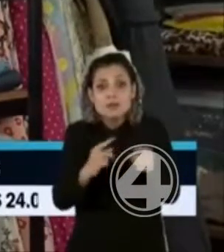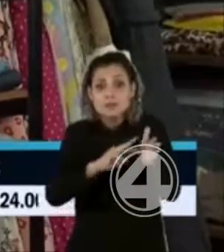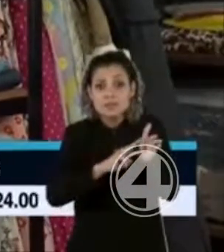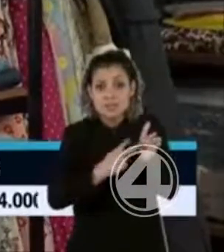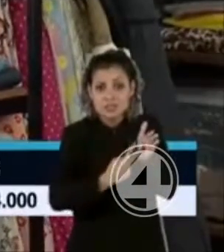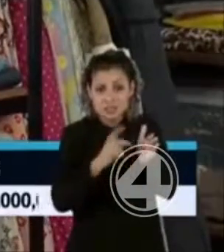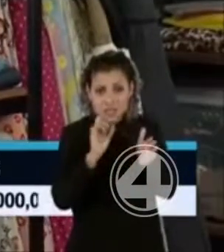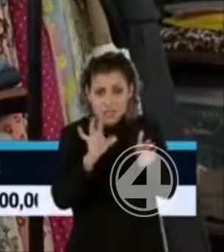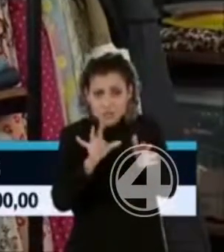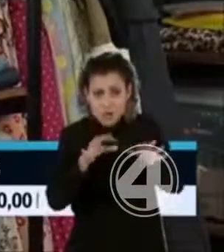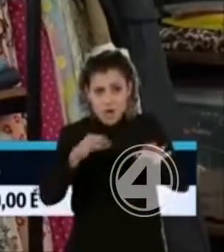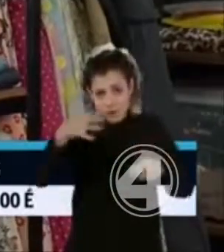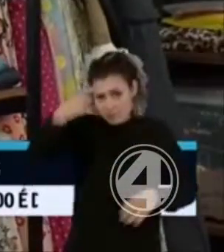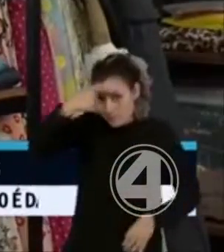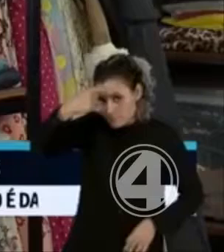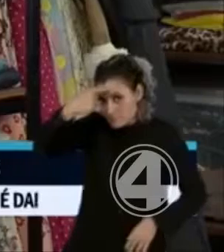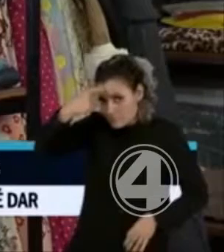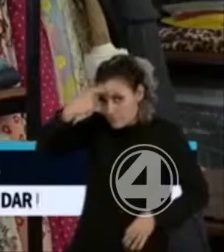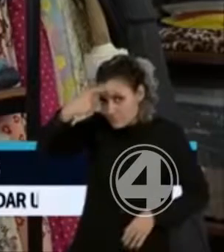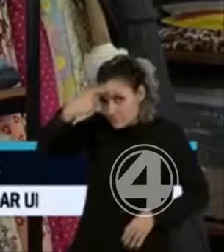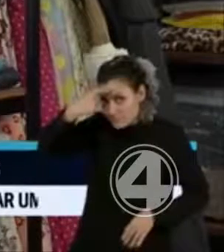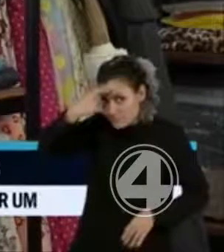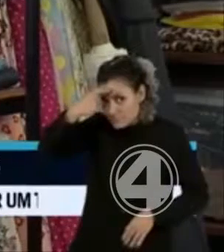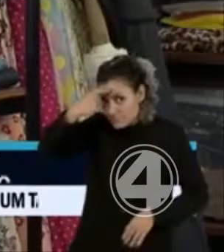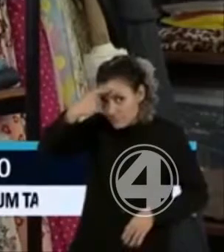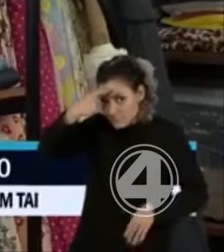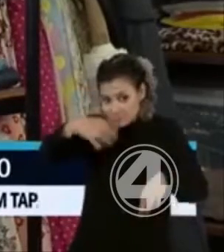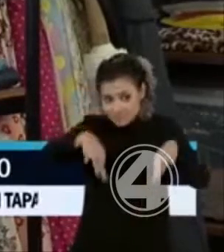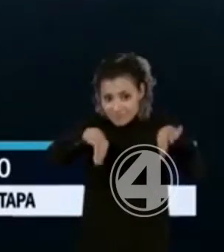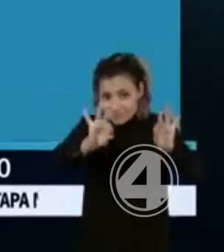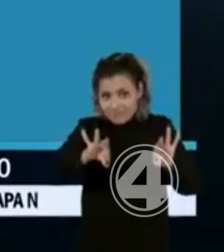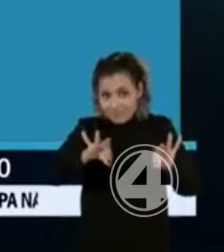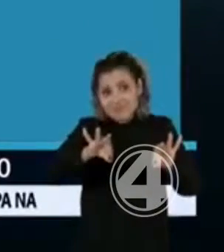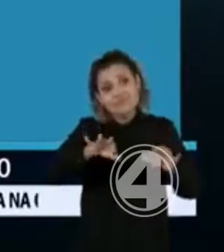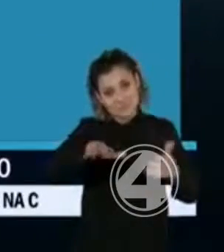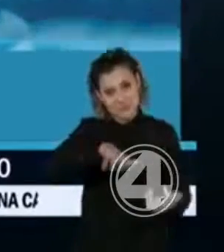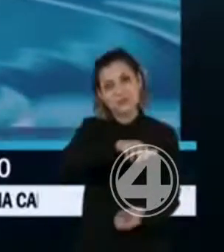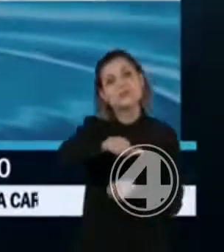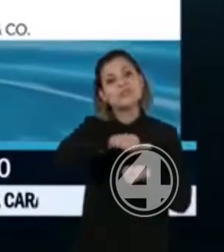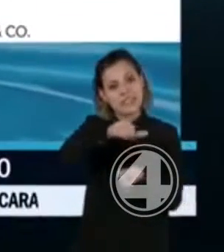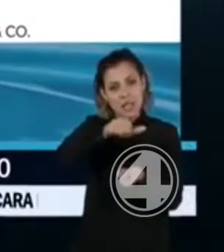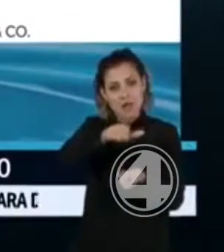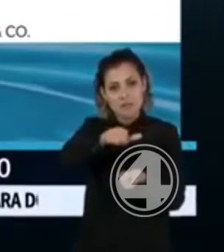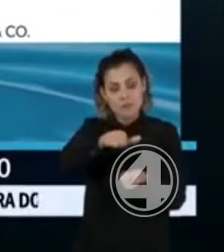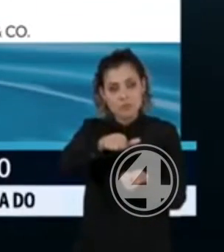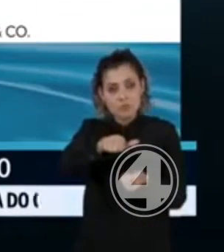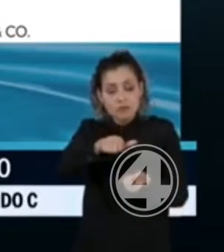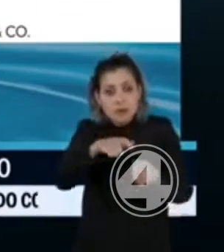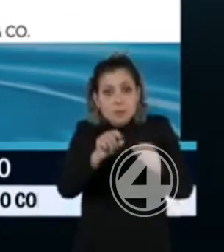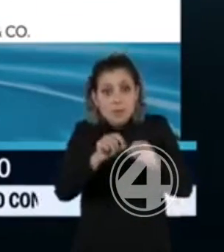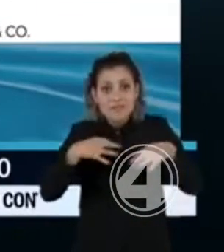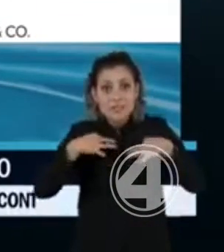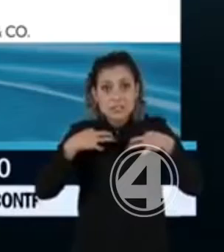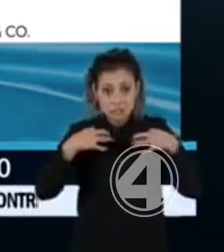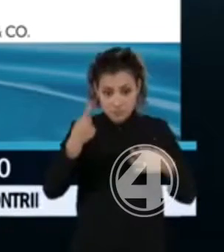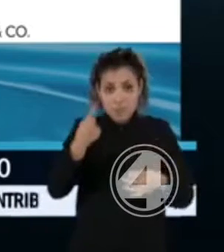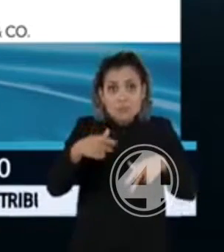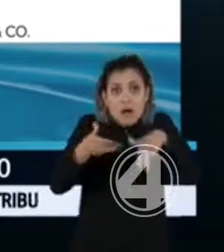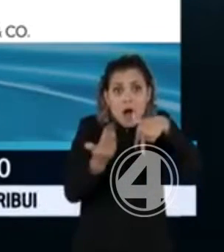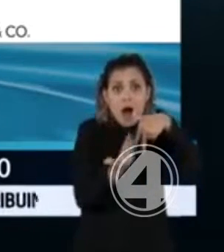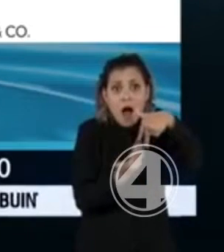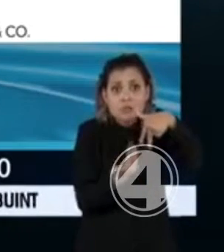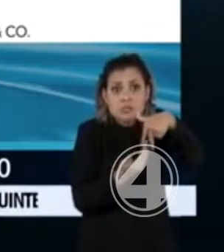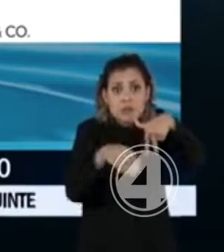sobre consumo consciente que estamos falando. É também sustentável. Não é exagero. Para produzir uma única calça jeans,